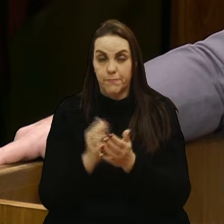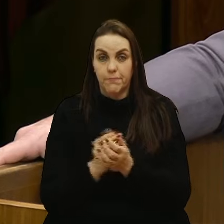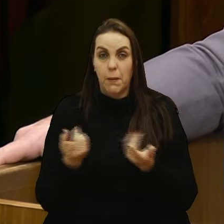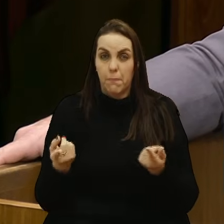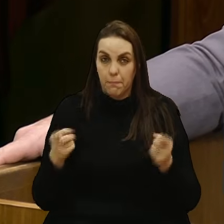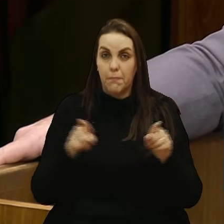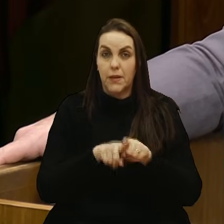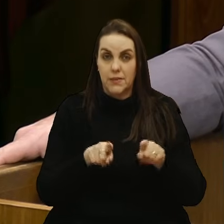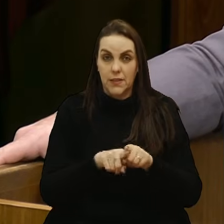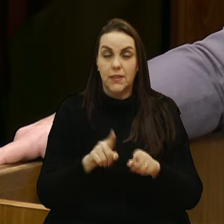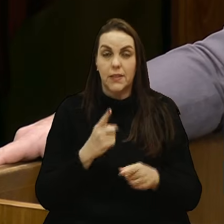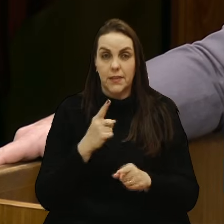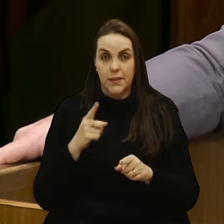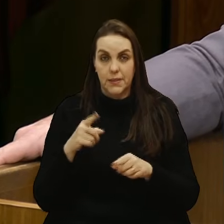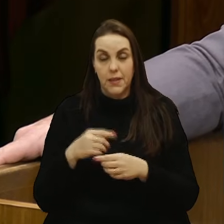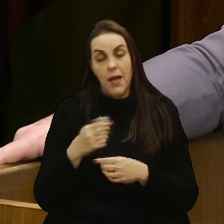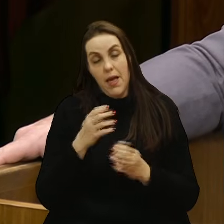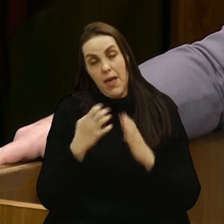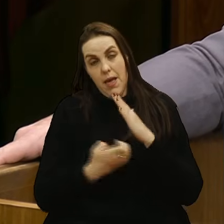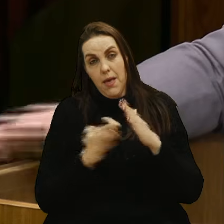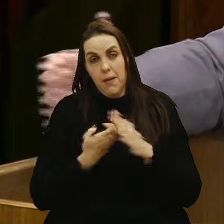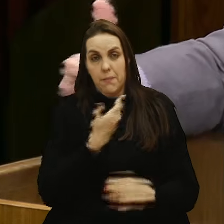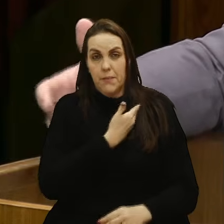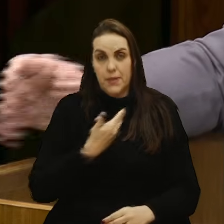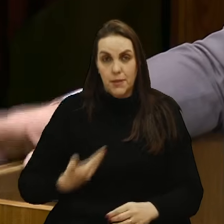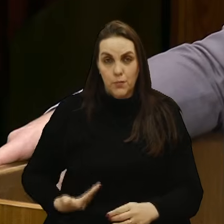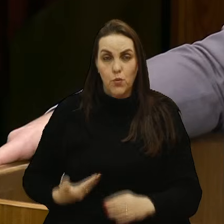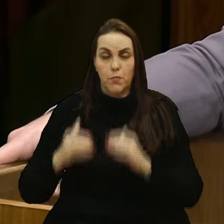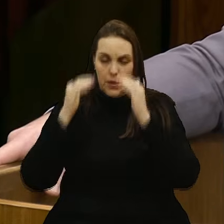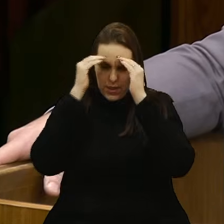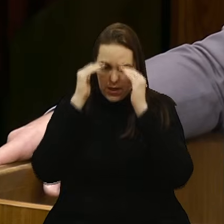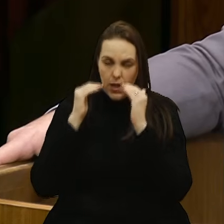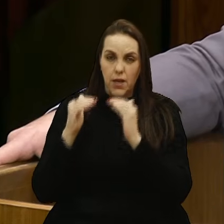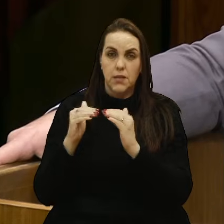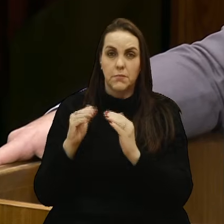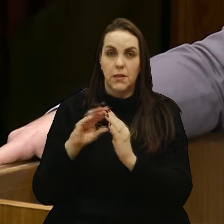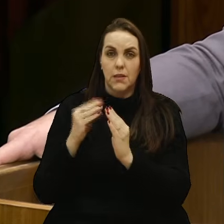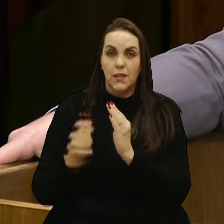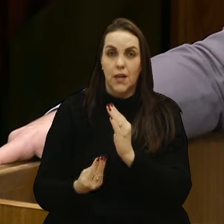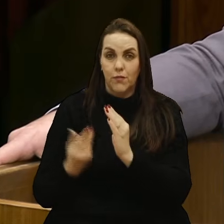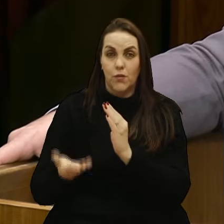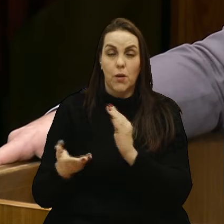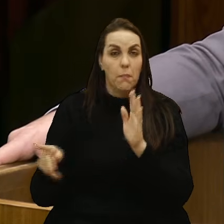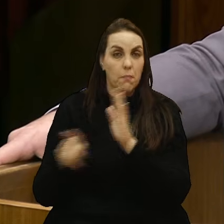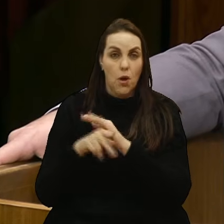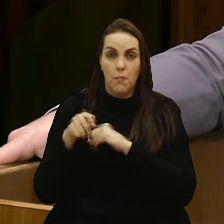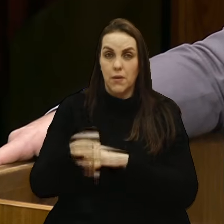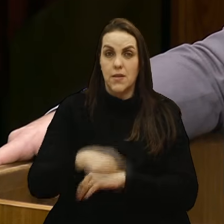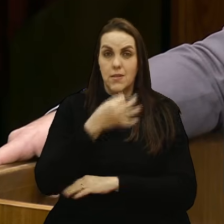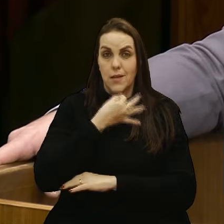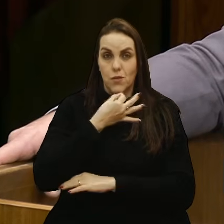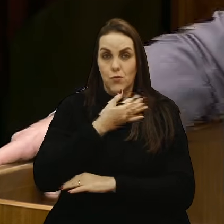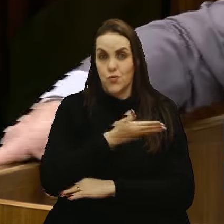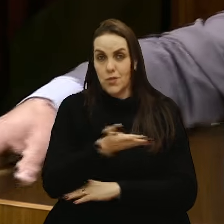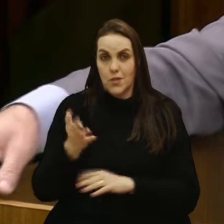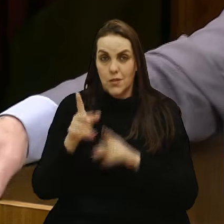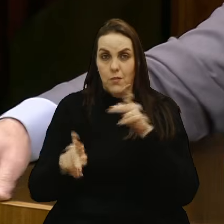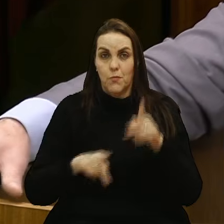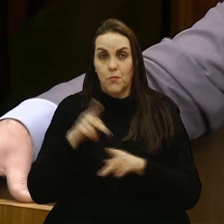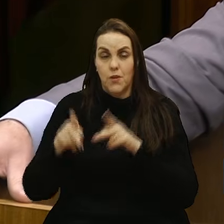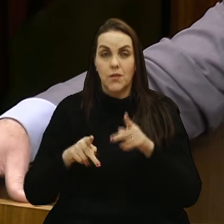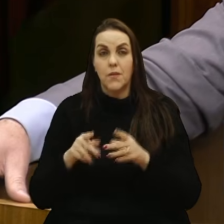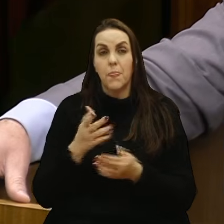parceiro também, empresa pública respeitável, né, e dos caxienses, é um contrato, né,